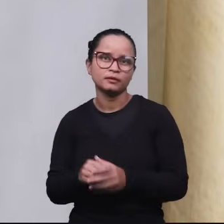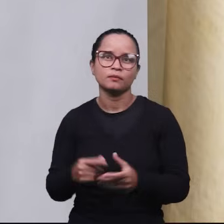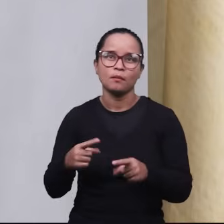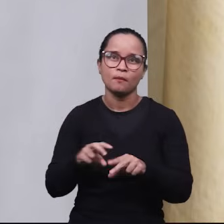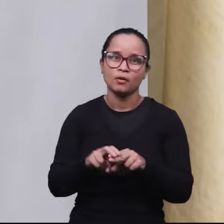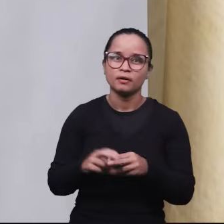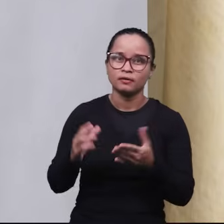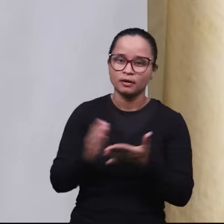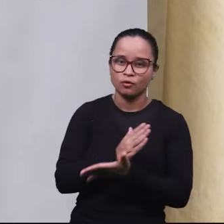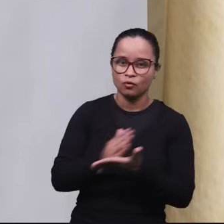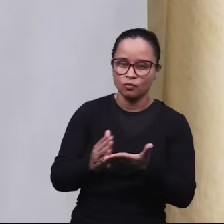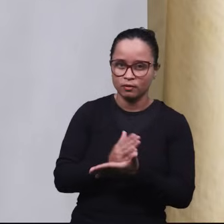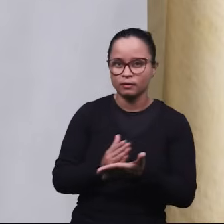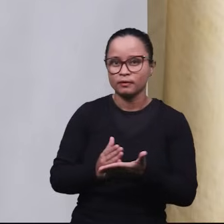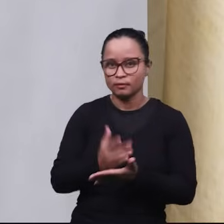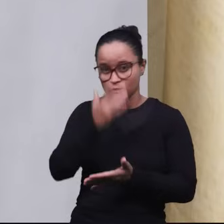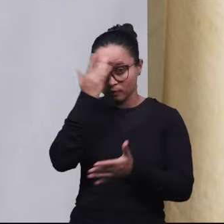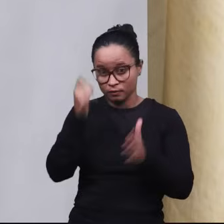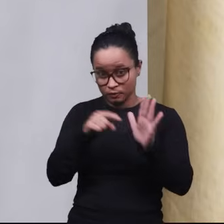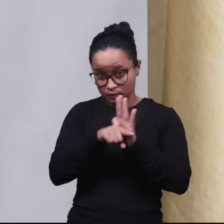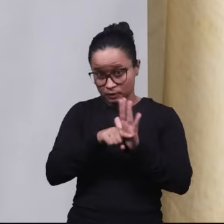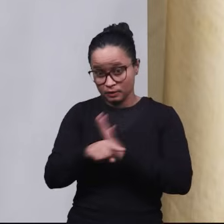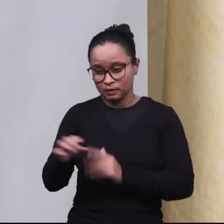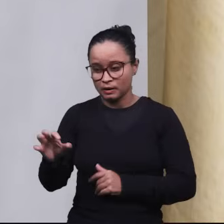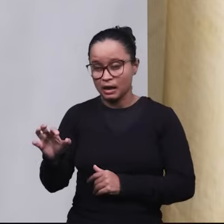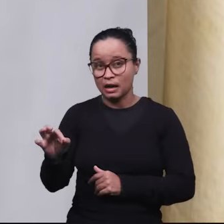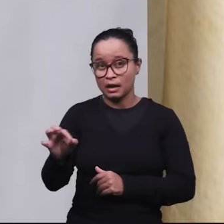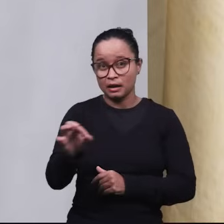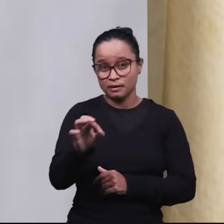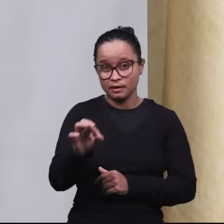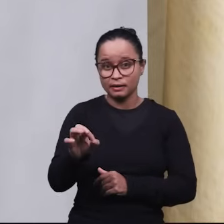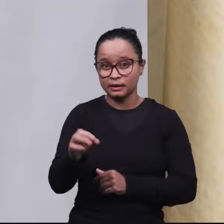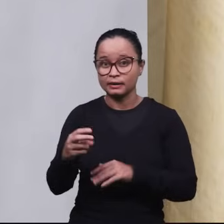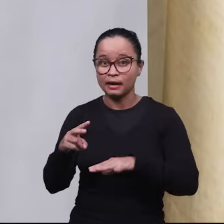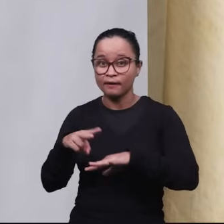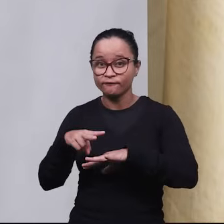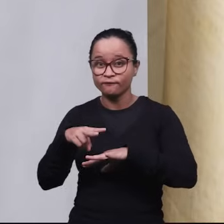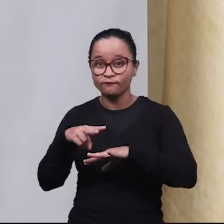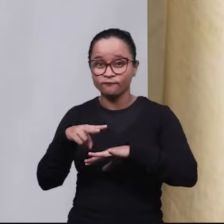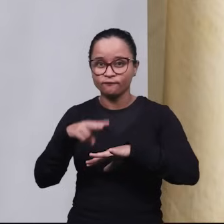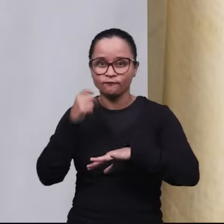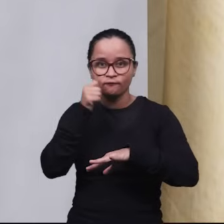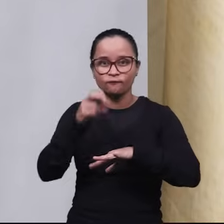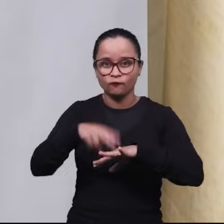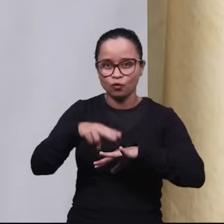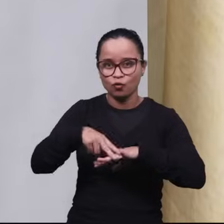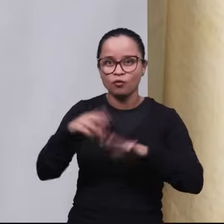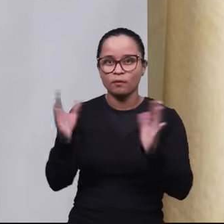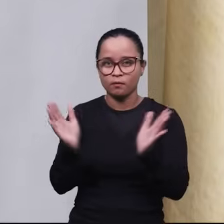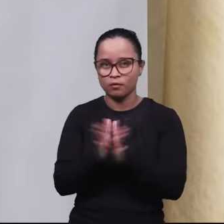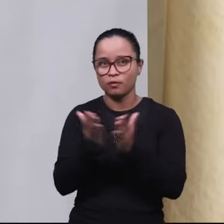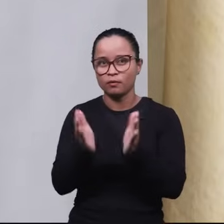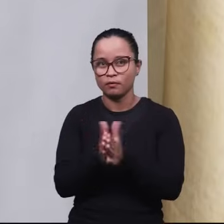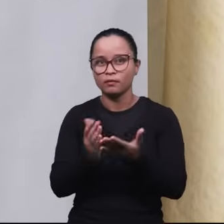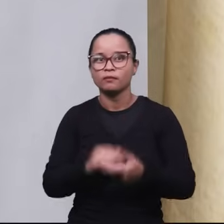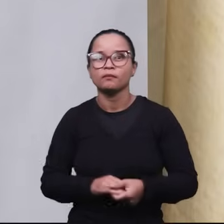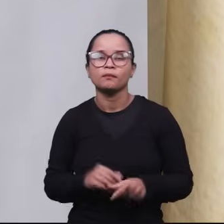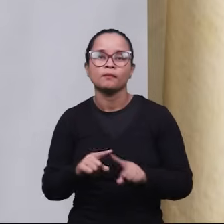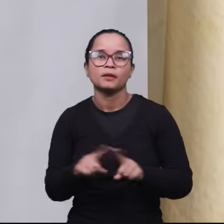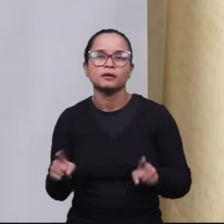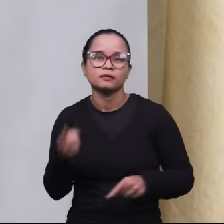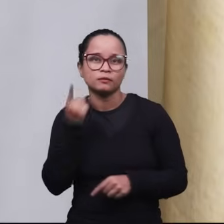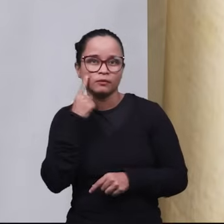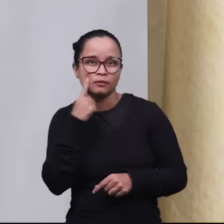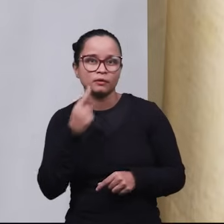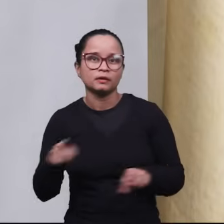alguns historiadores colocam ela como a moeda da viúva pobre. Mas nós vamos ver depois que houveram